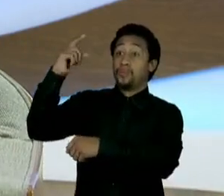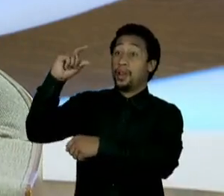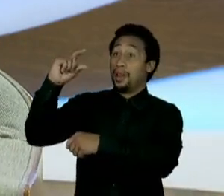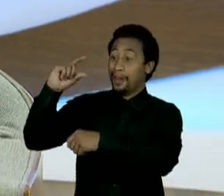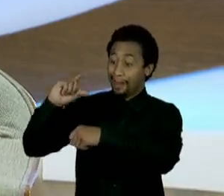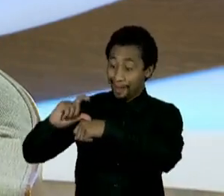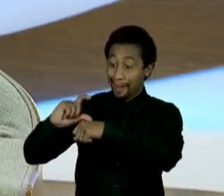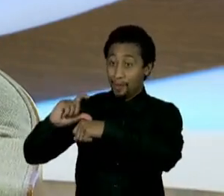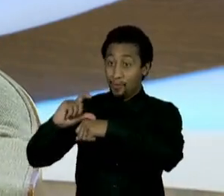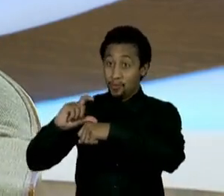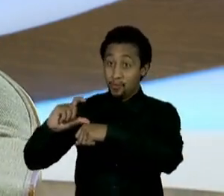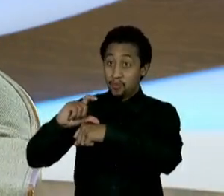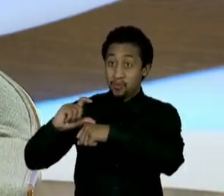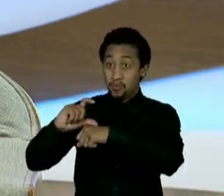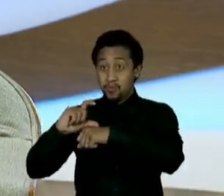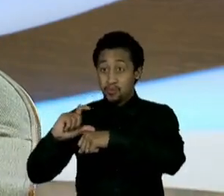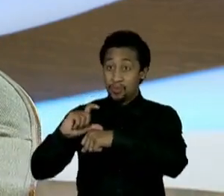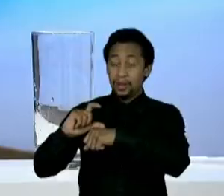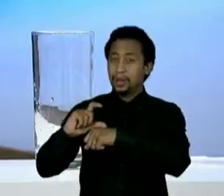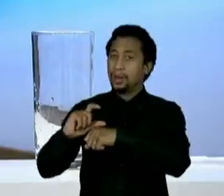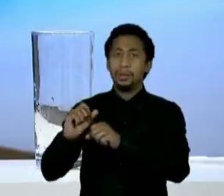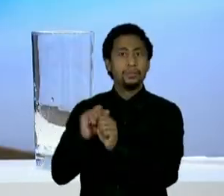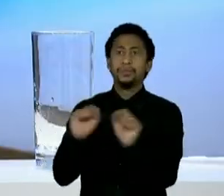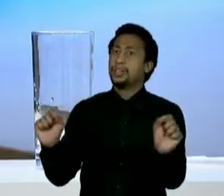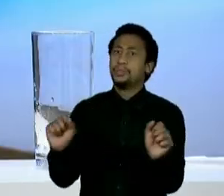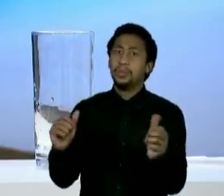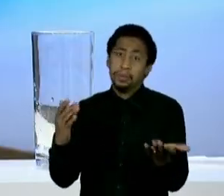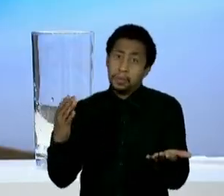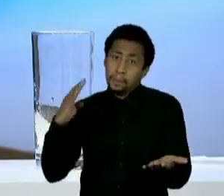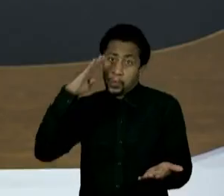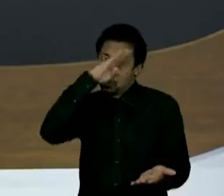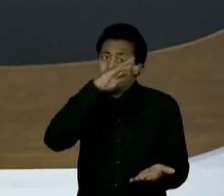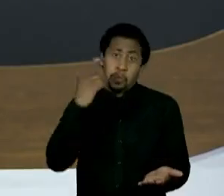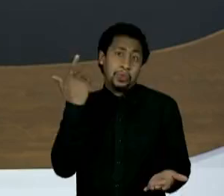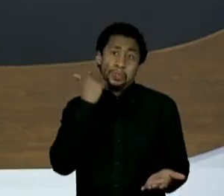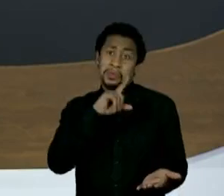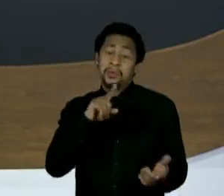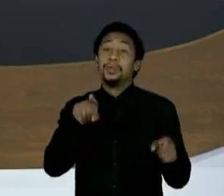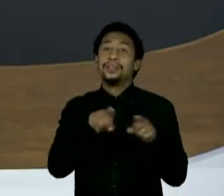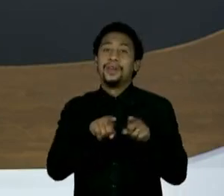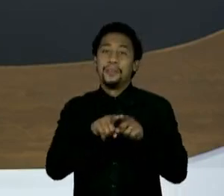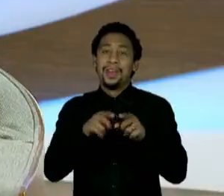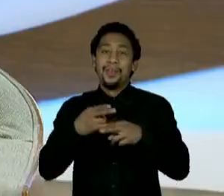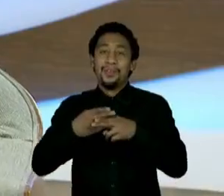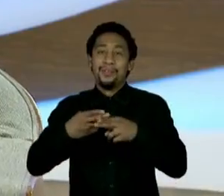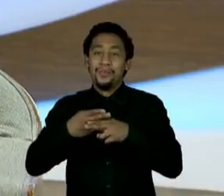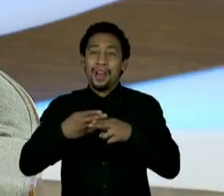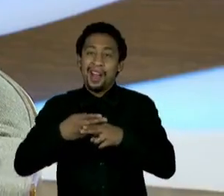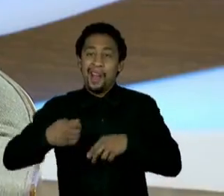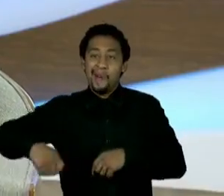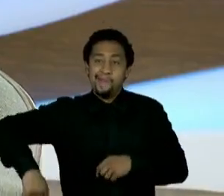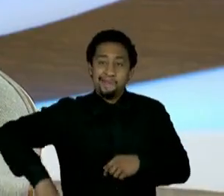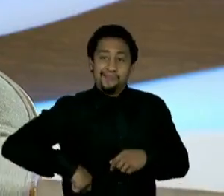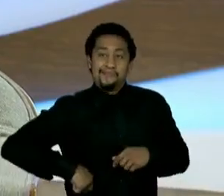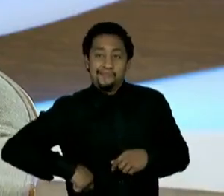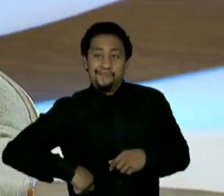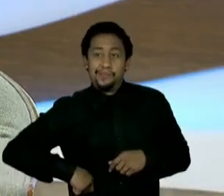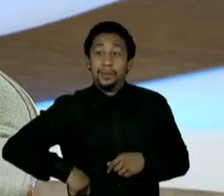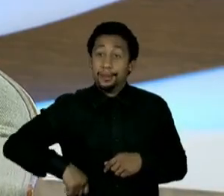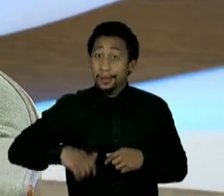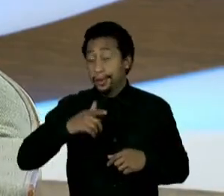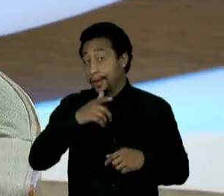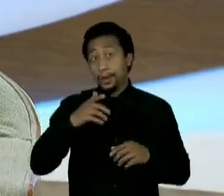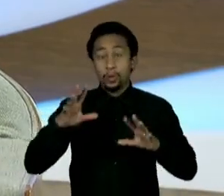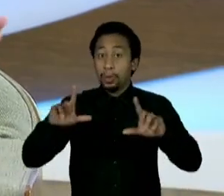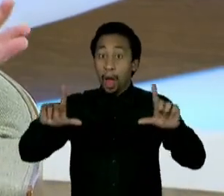houve um impacto de uma fatalidade que foi uma facada assim como aconteceu com Eduardo na campanha são fatos que não são